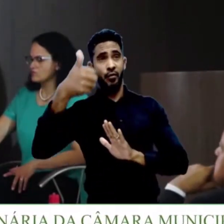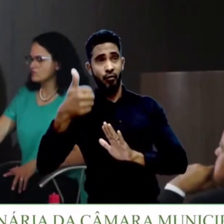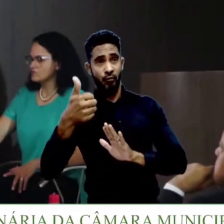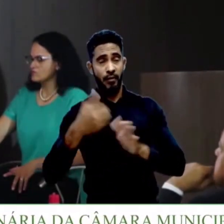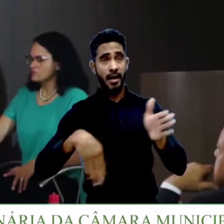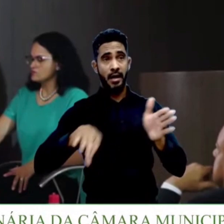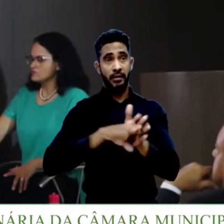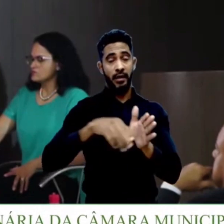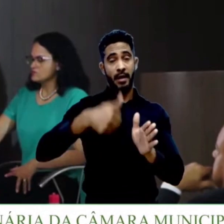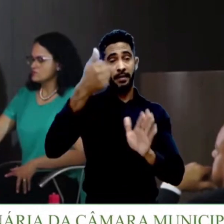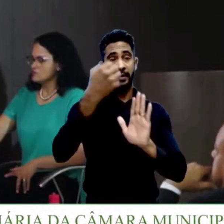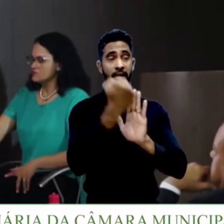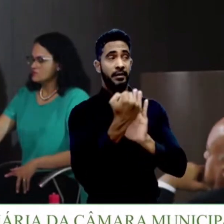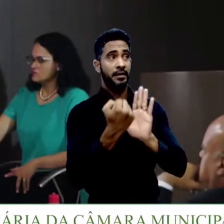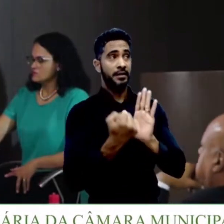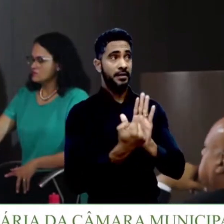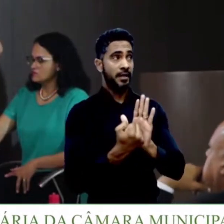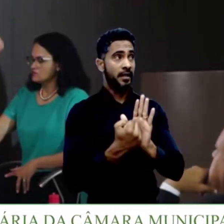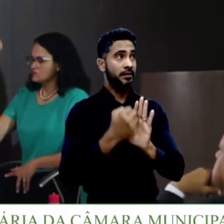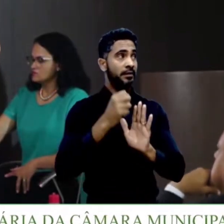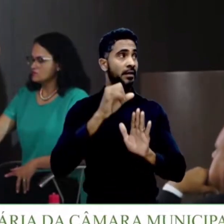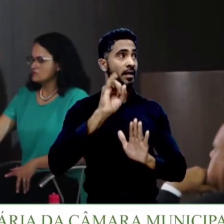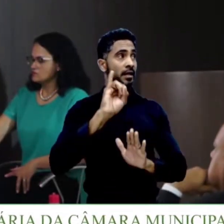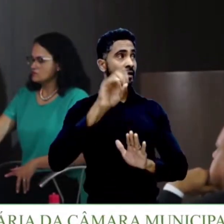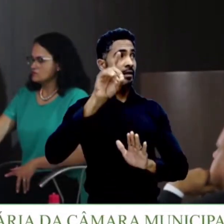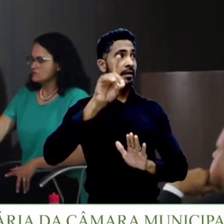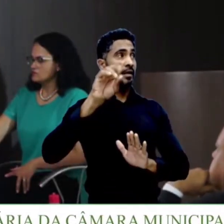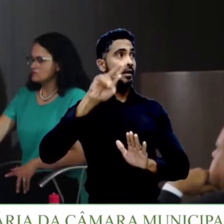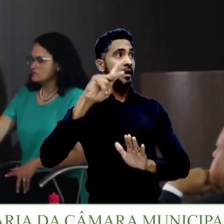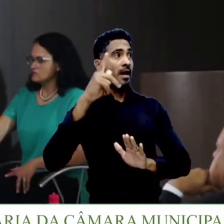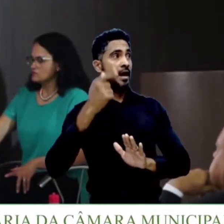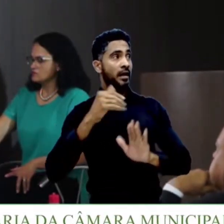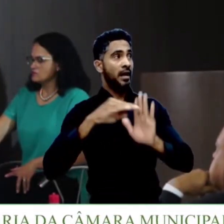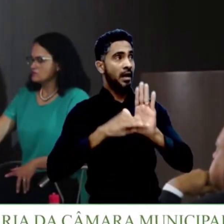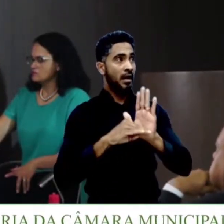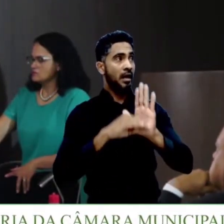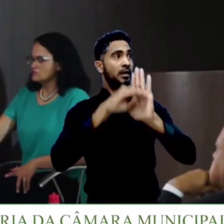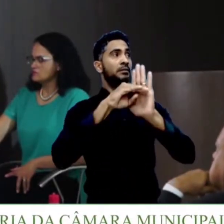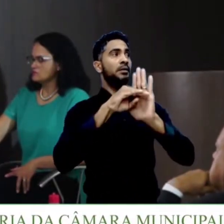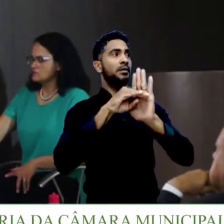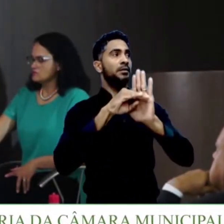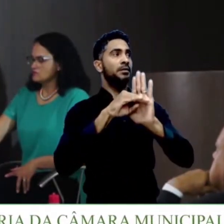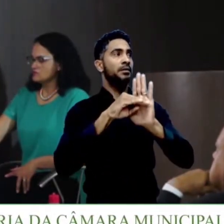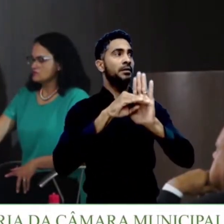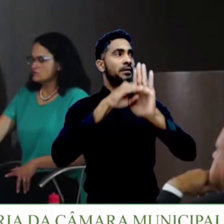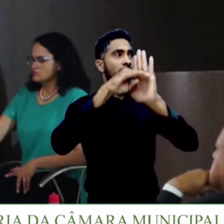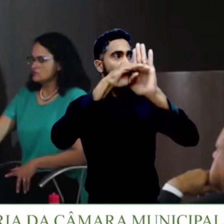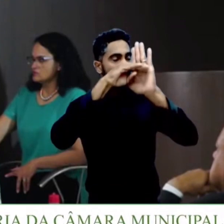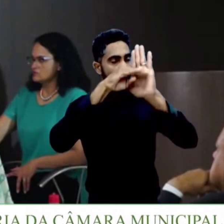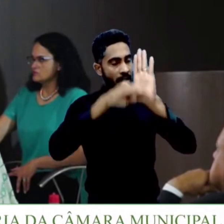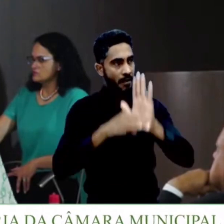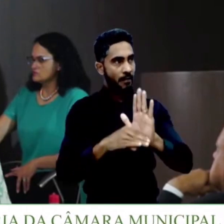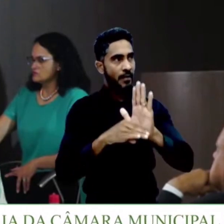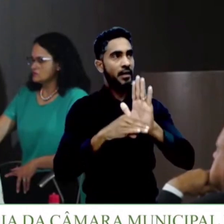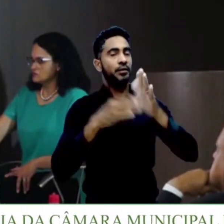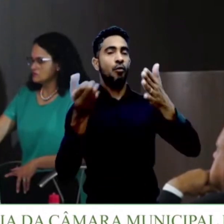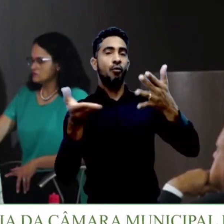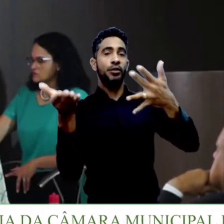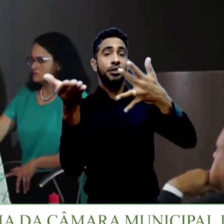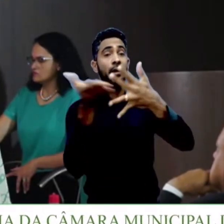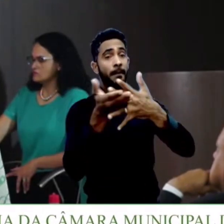desse século, nós saímos do IDH muito baixo, passamos para o baixo e hoje nós estamos no IDH